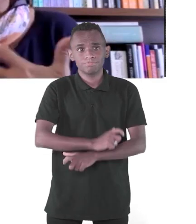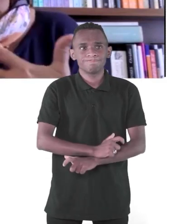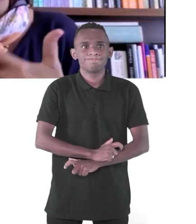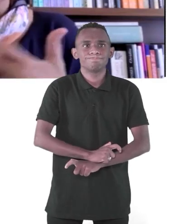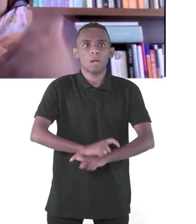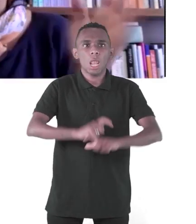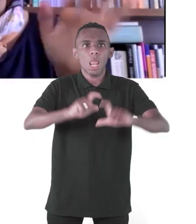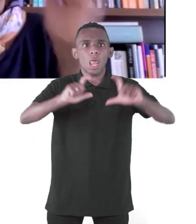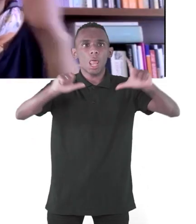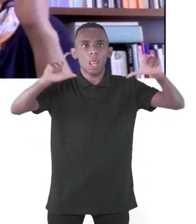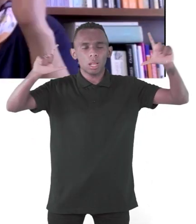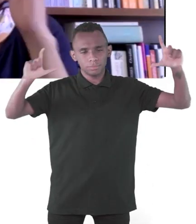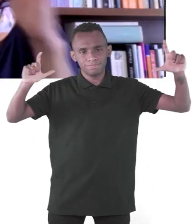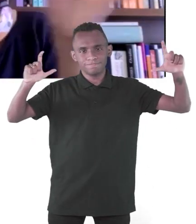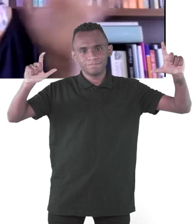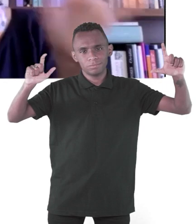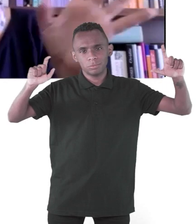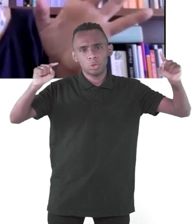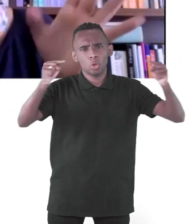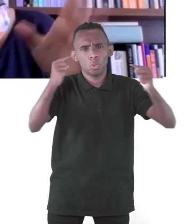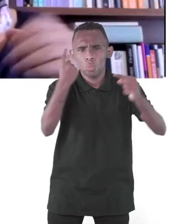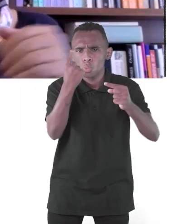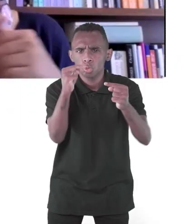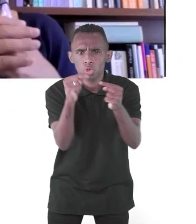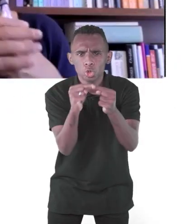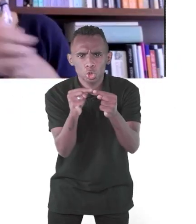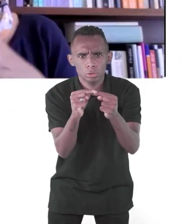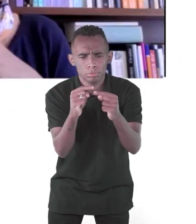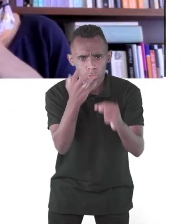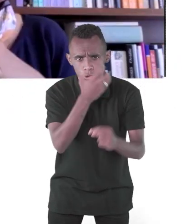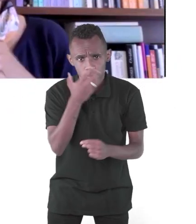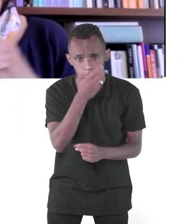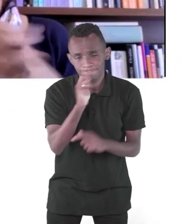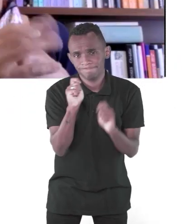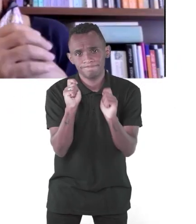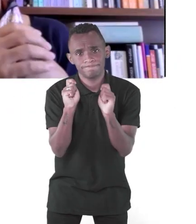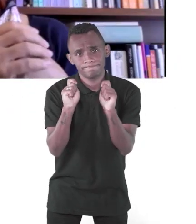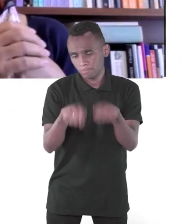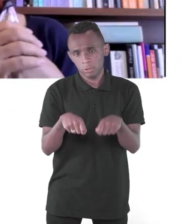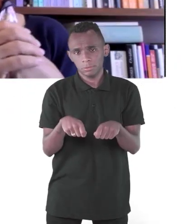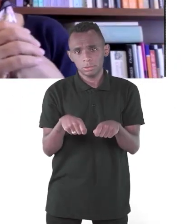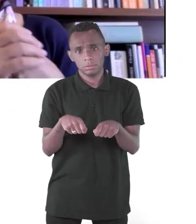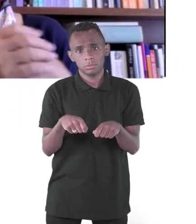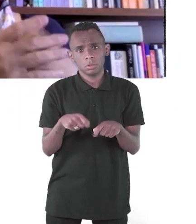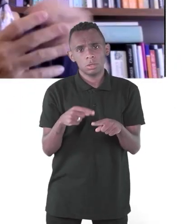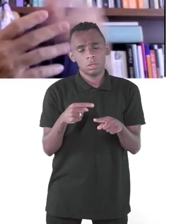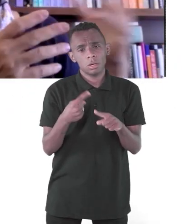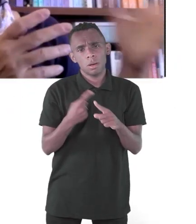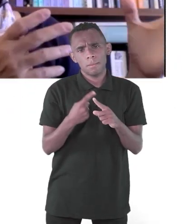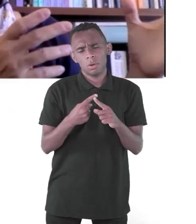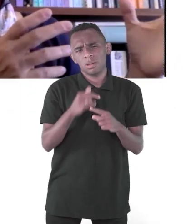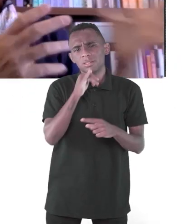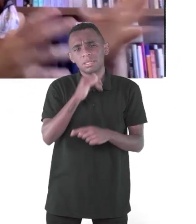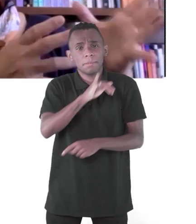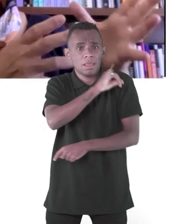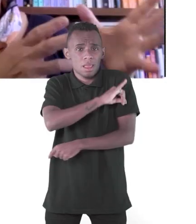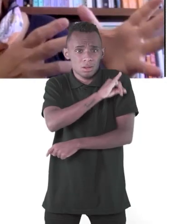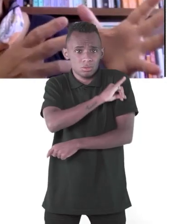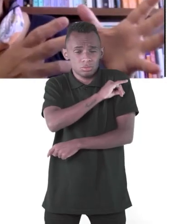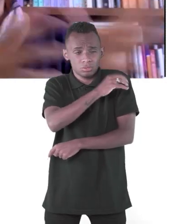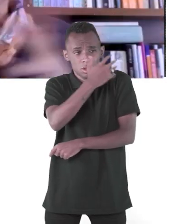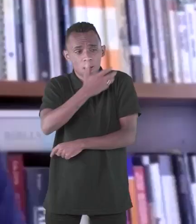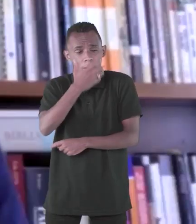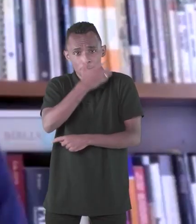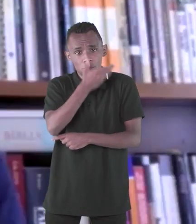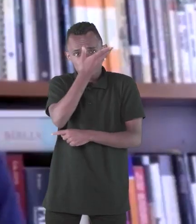seria impossível ter um tipo de música só, né? Não dá pra gente achar que a música feita no Rio de